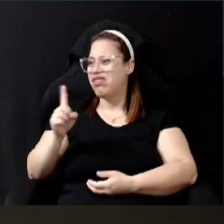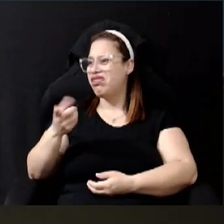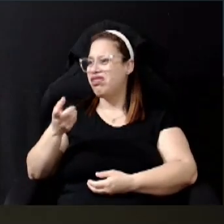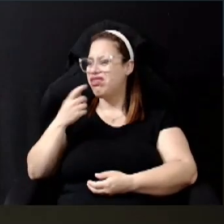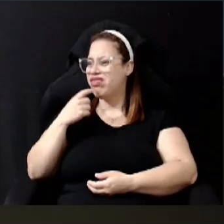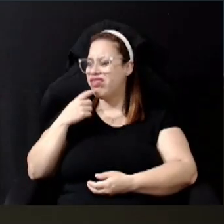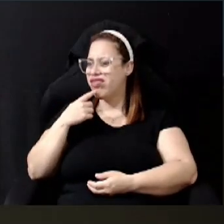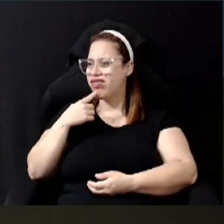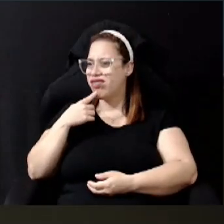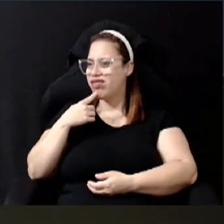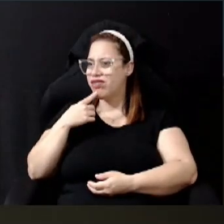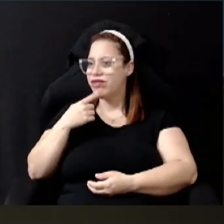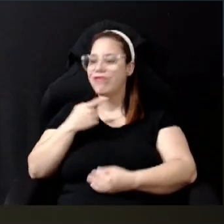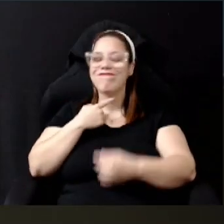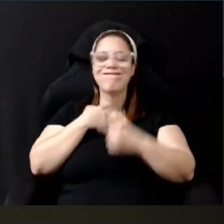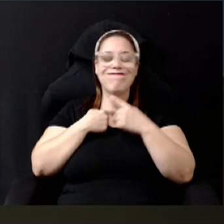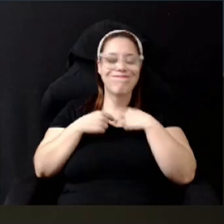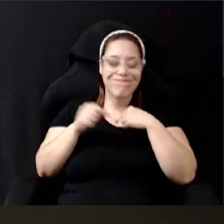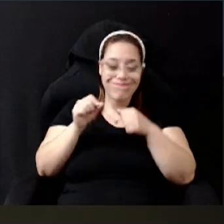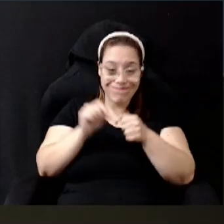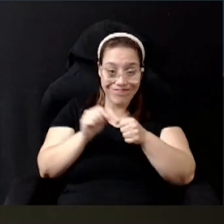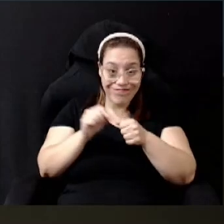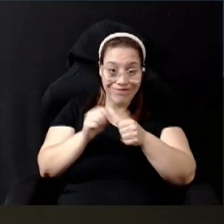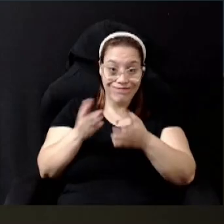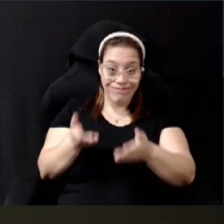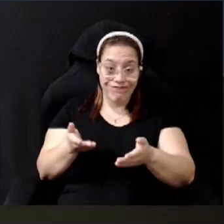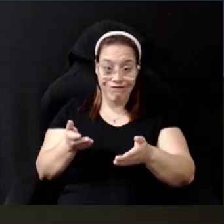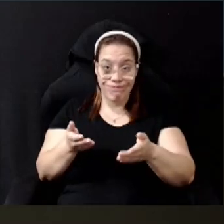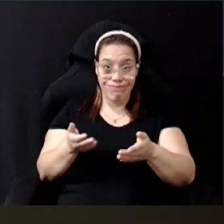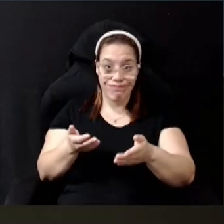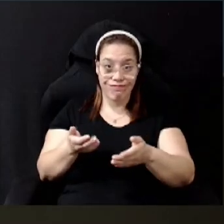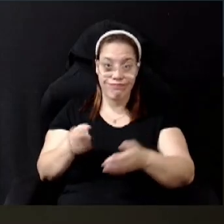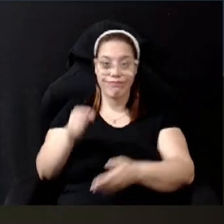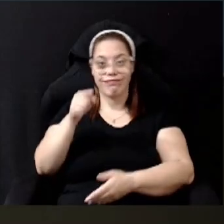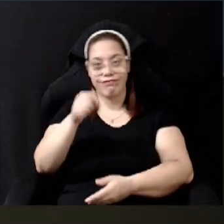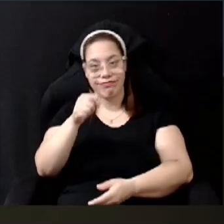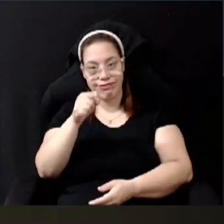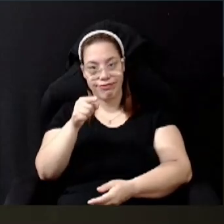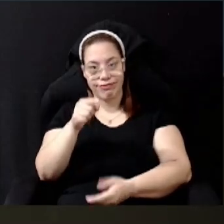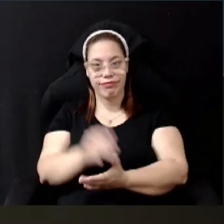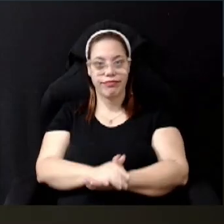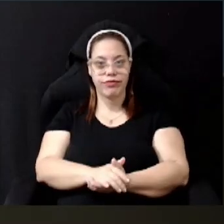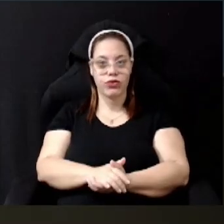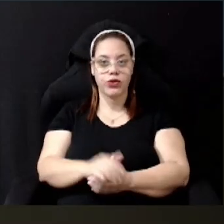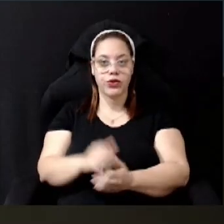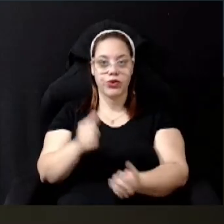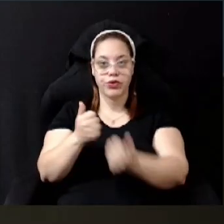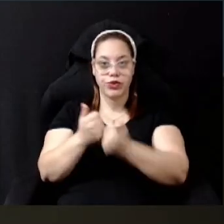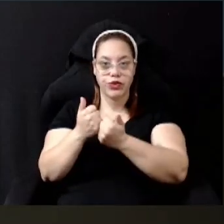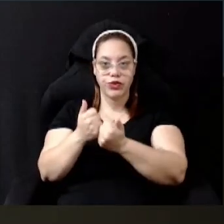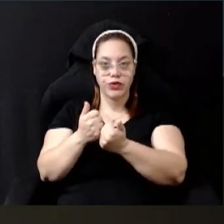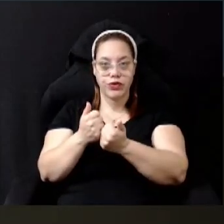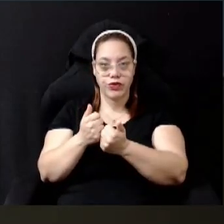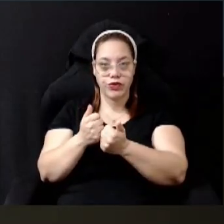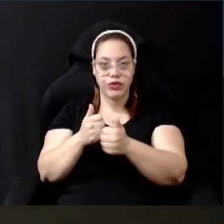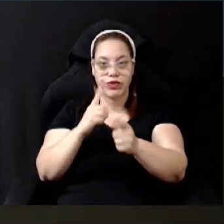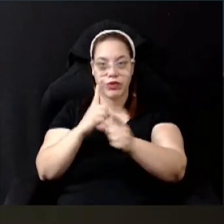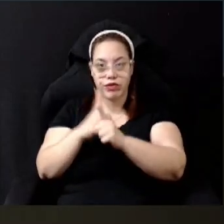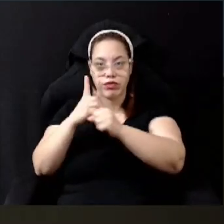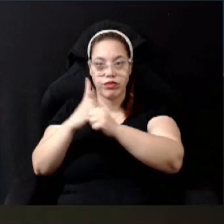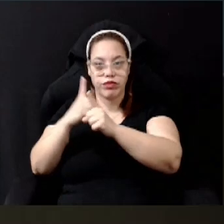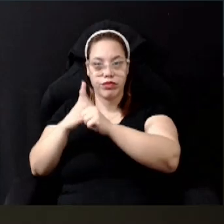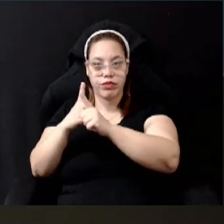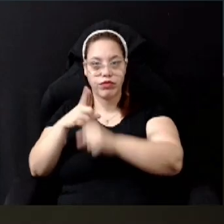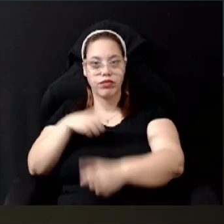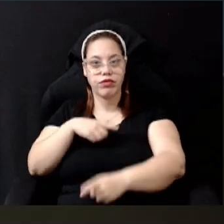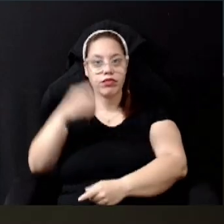muita vontade de fazer. E essa pessoa, essa aqui foi o meu sócio, a gente tinha encontros diários para tentar entender o que